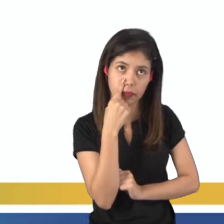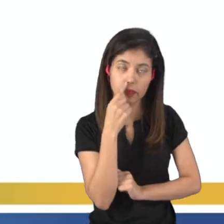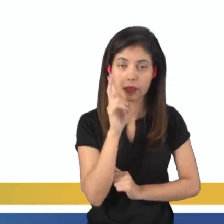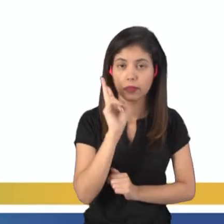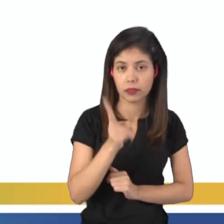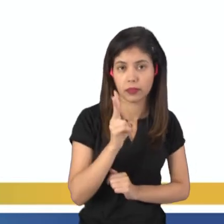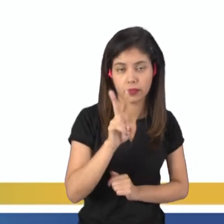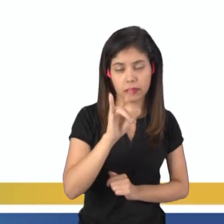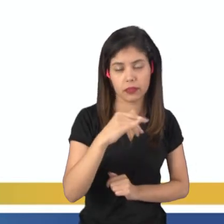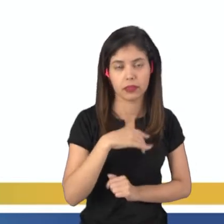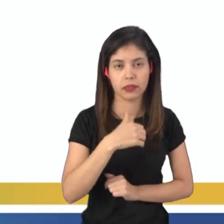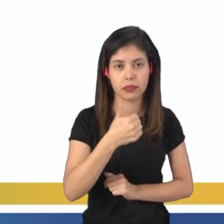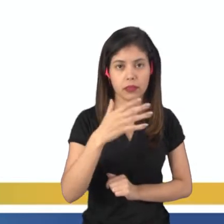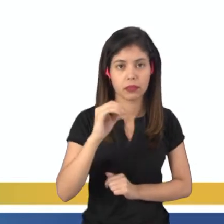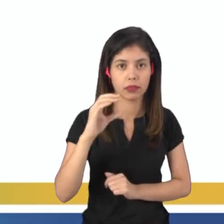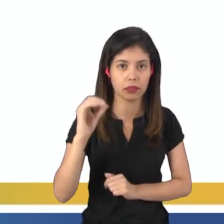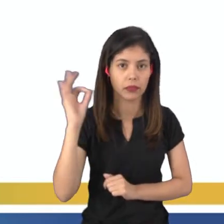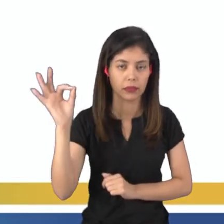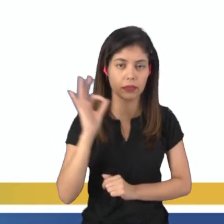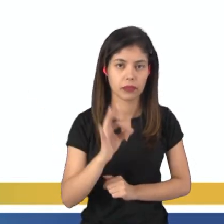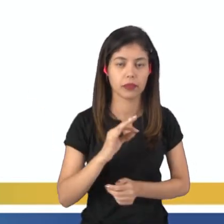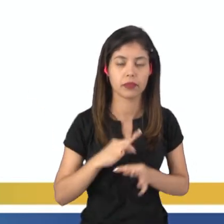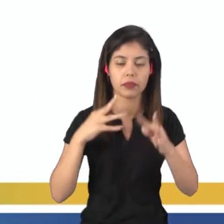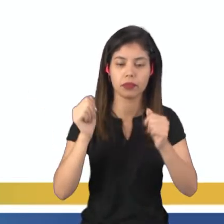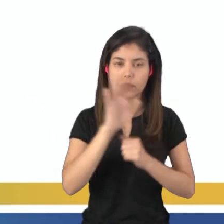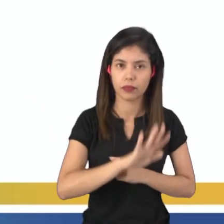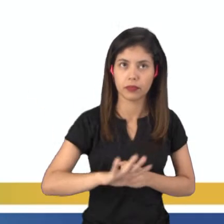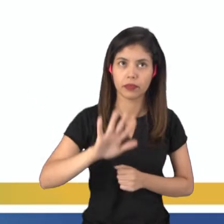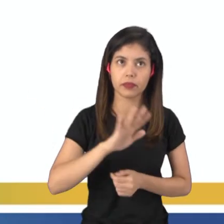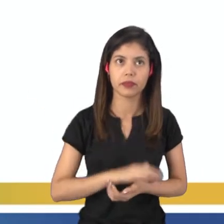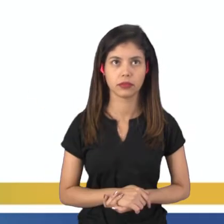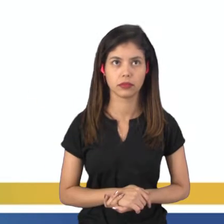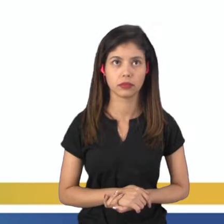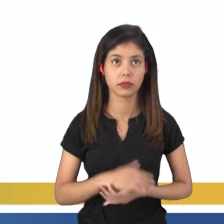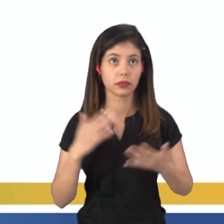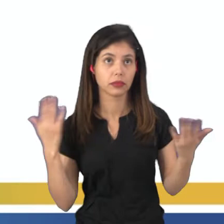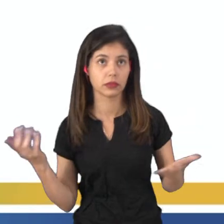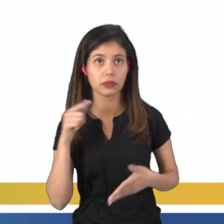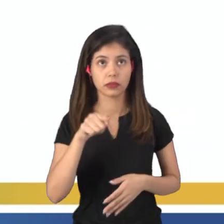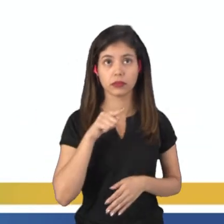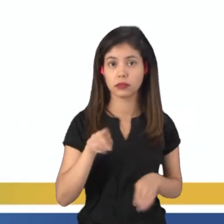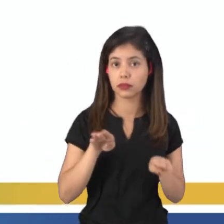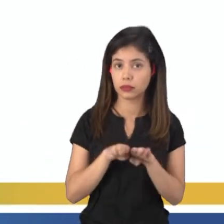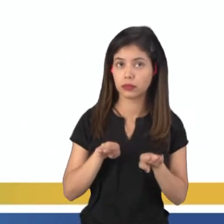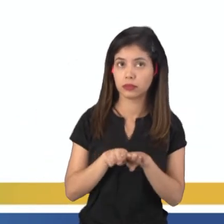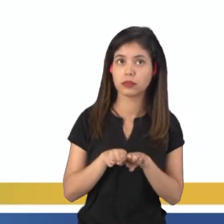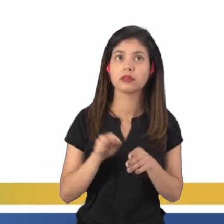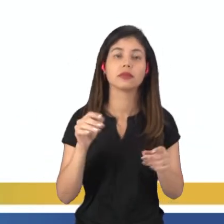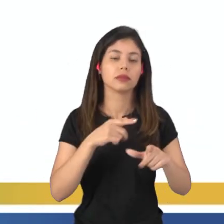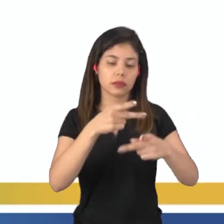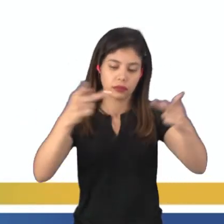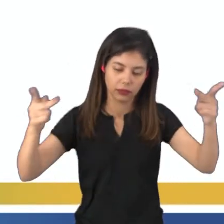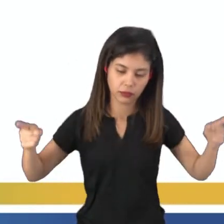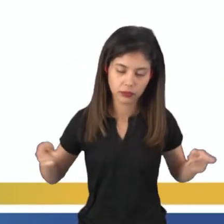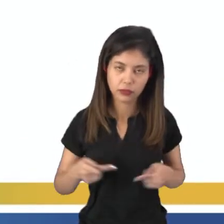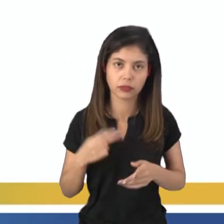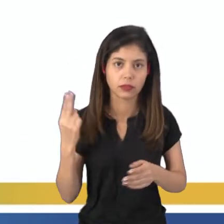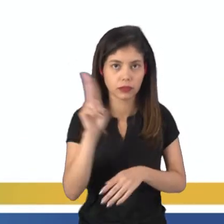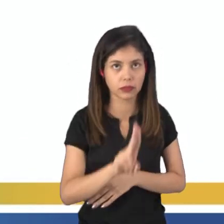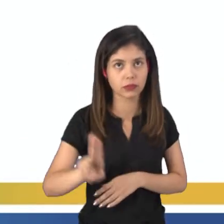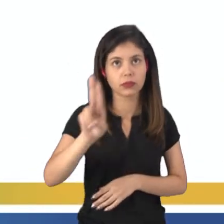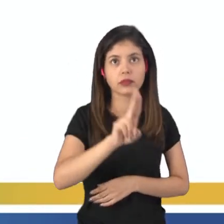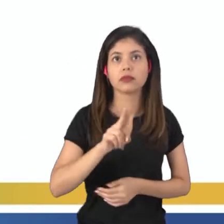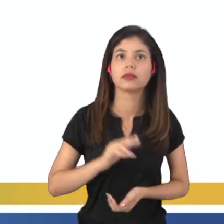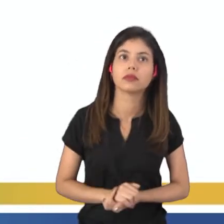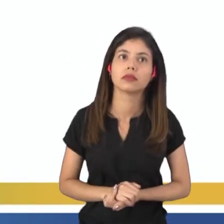sempre deve dar igual a 100%, que é o todo, né? Então, esse também é um tipo de gráfico muito